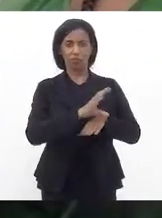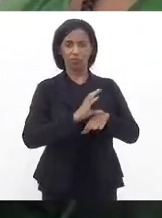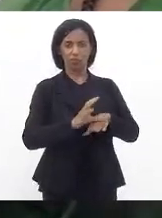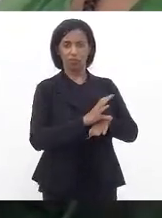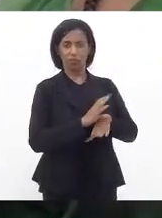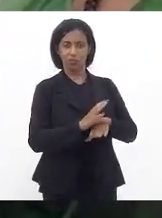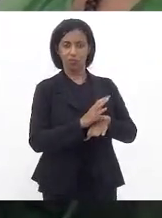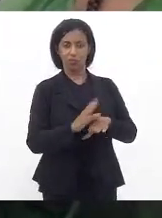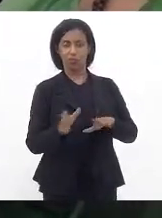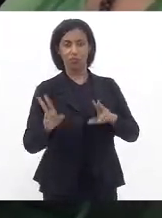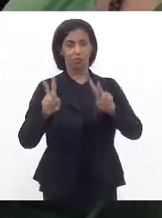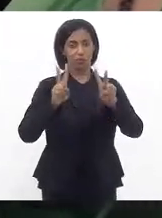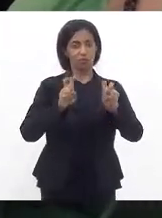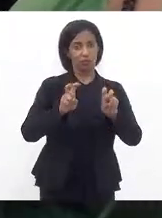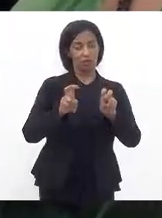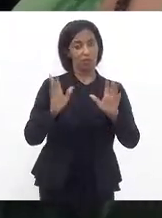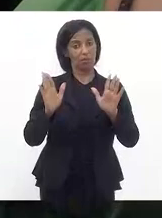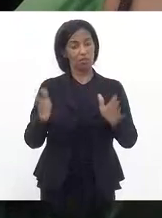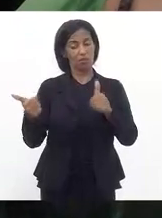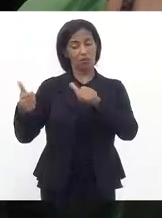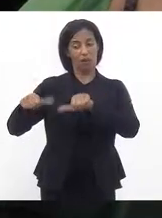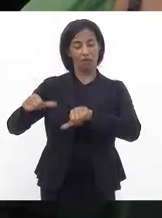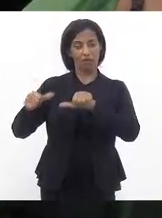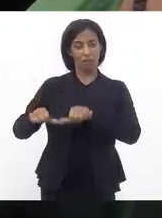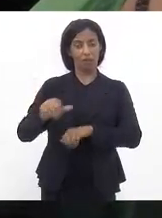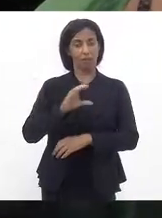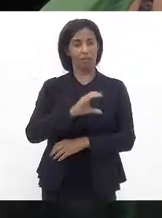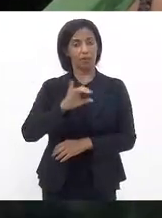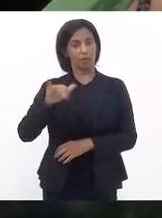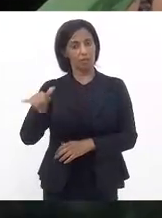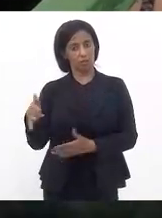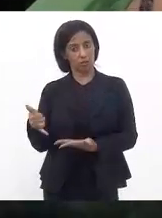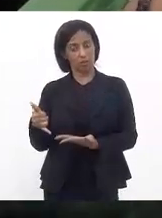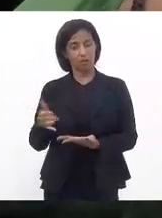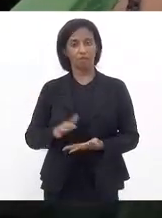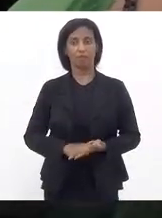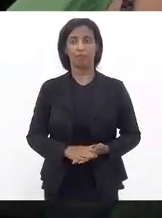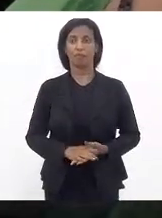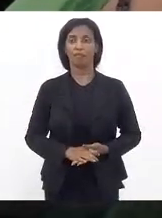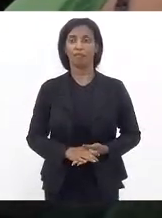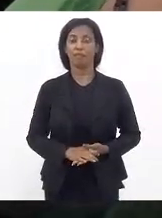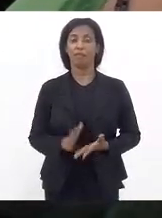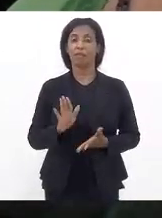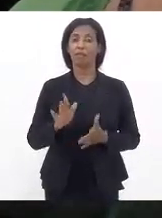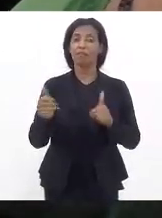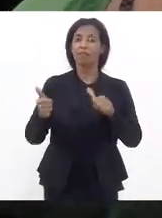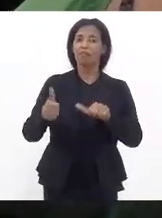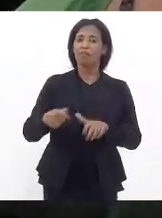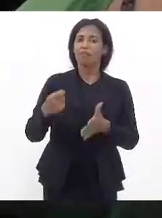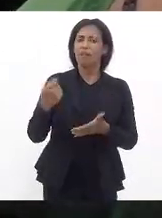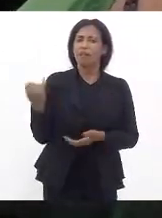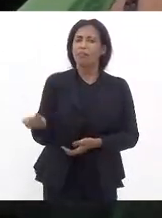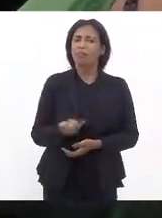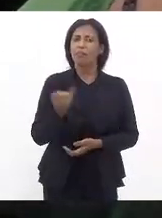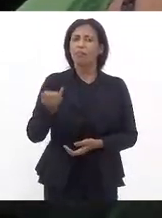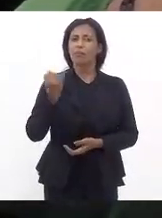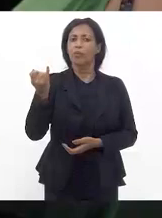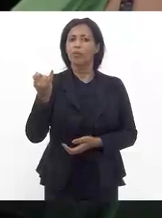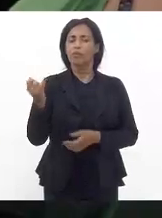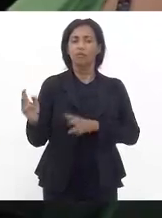constitucionalidade da matéria que já foi avaliada pela ccj mas avaliar a pertinência